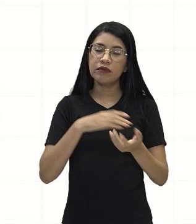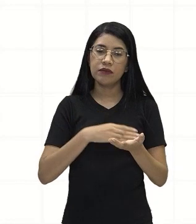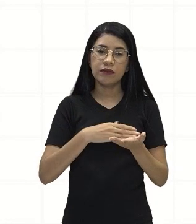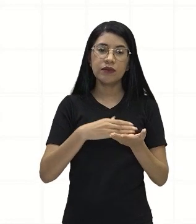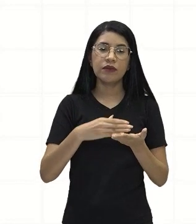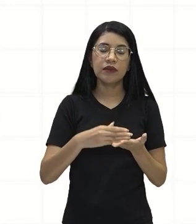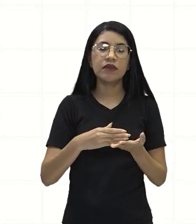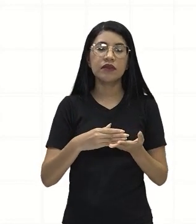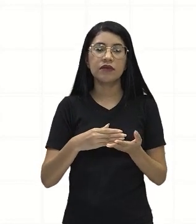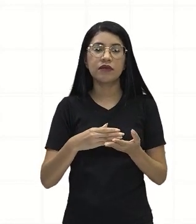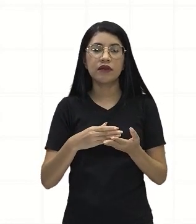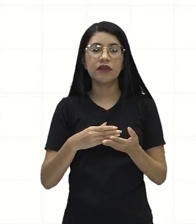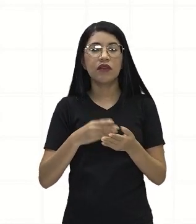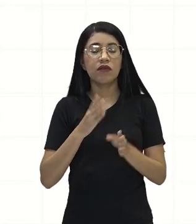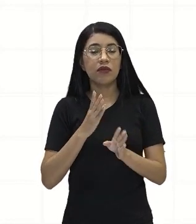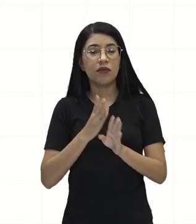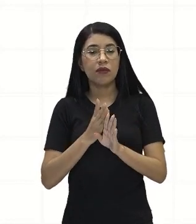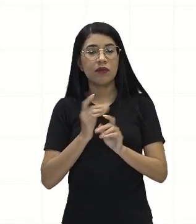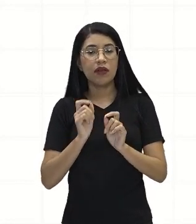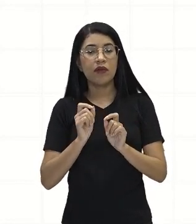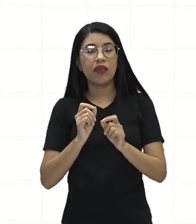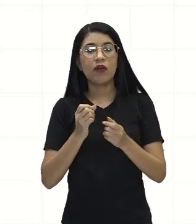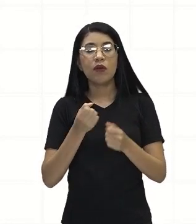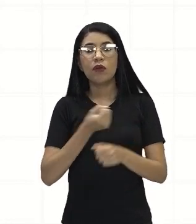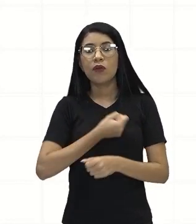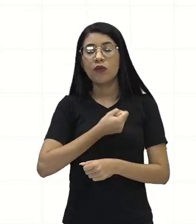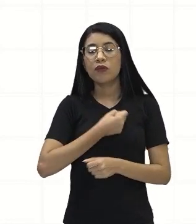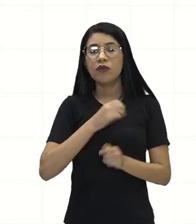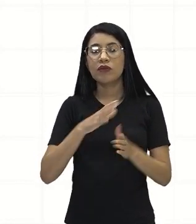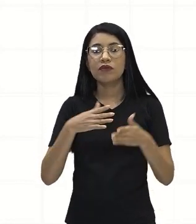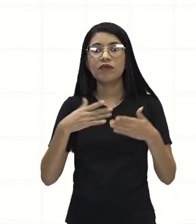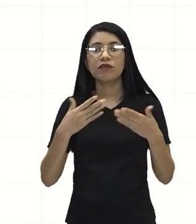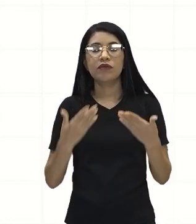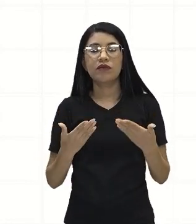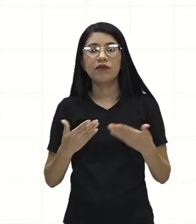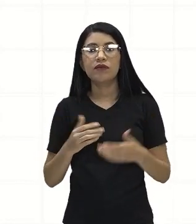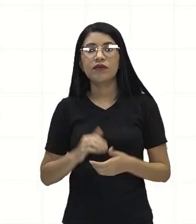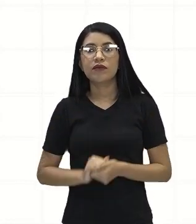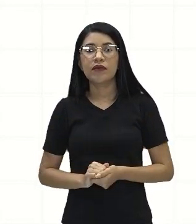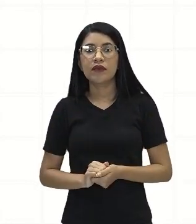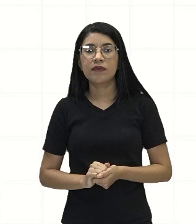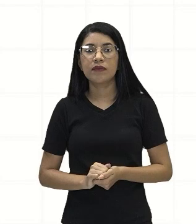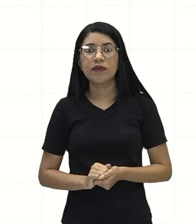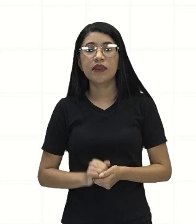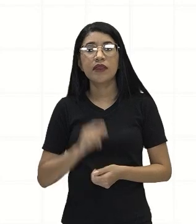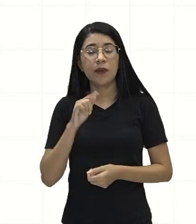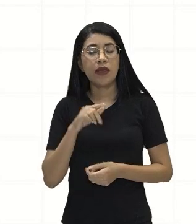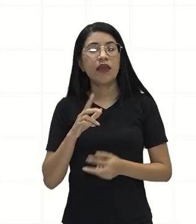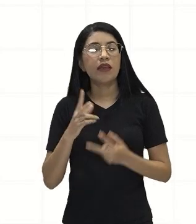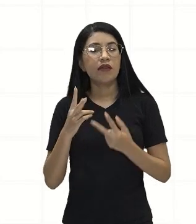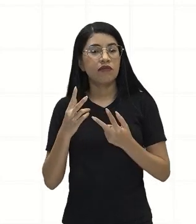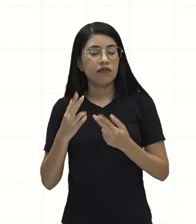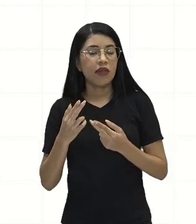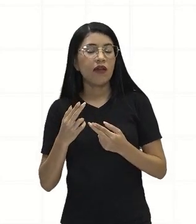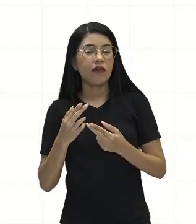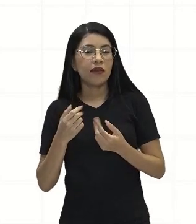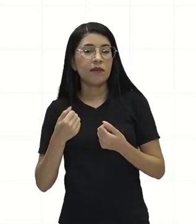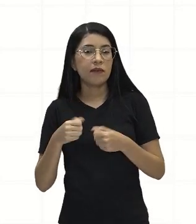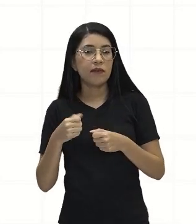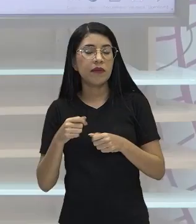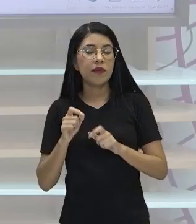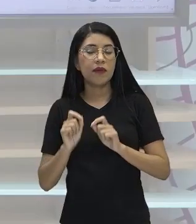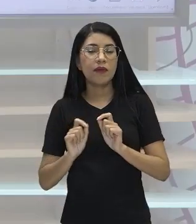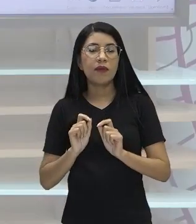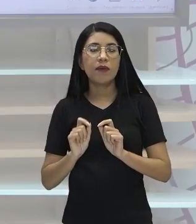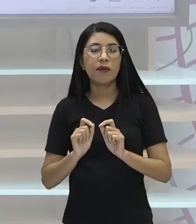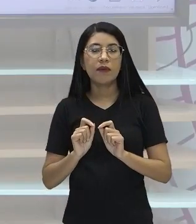exatamente buscar qual é esse número. Então, é dessa maneira que você deve